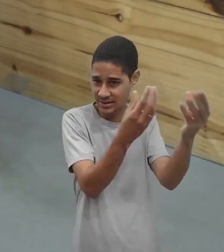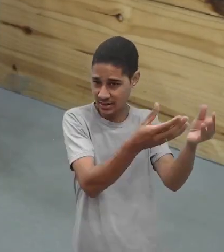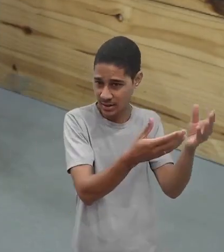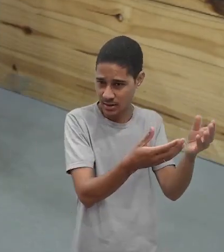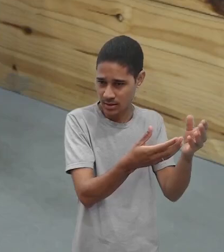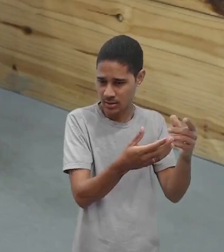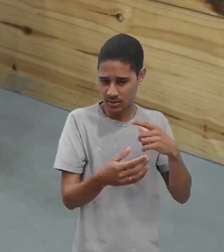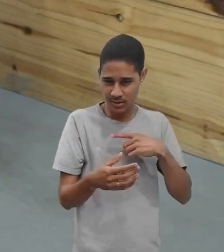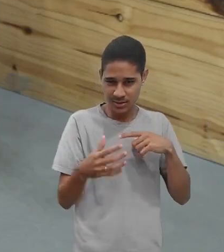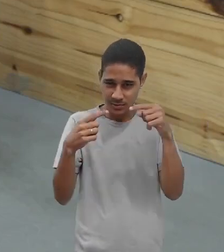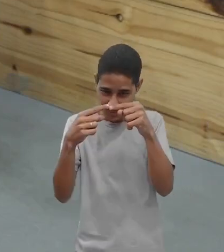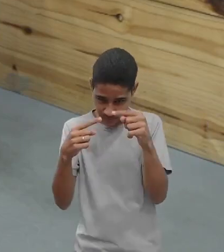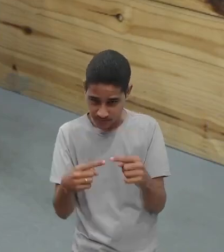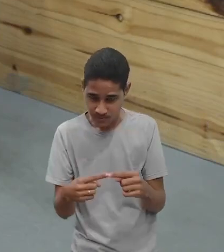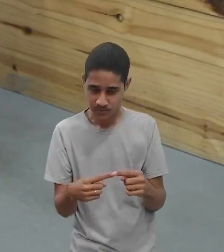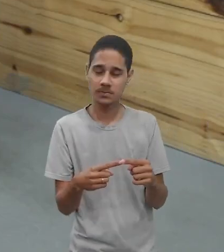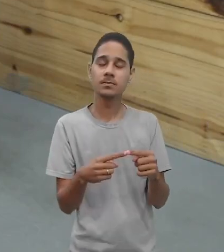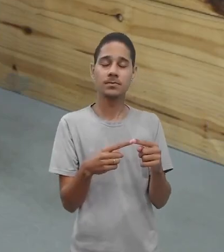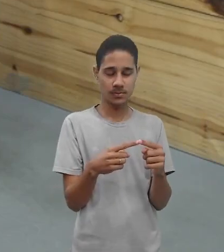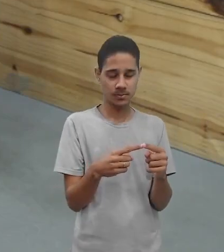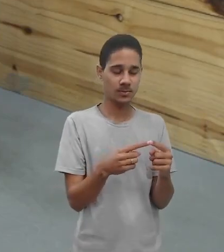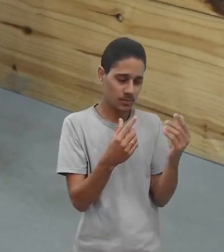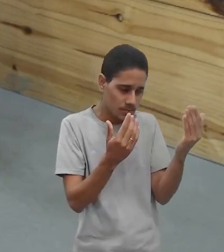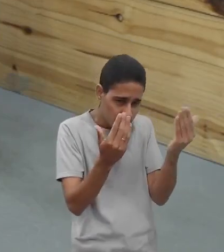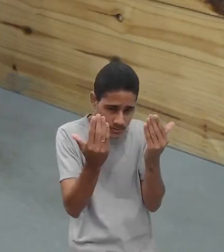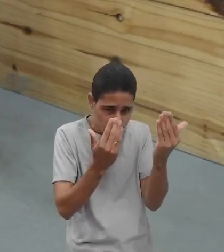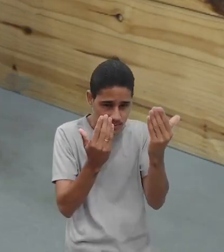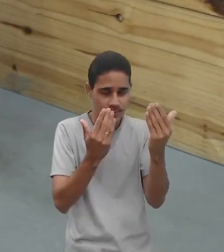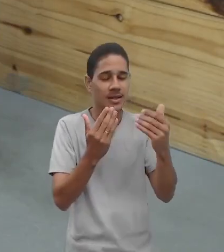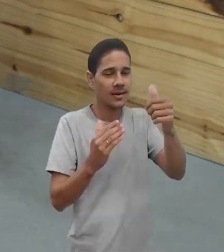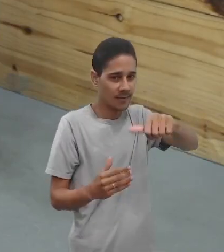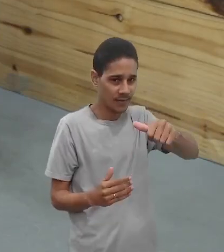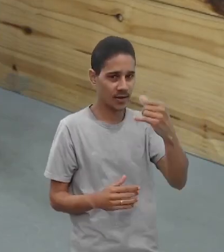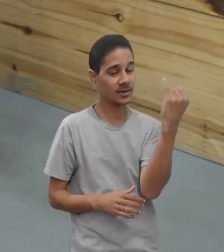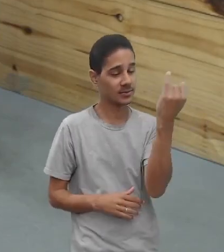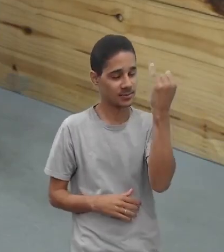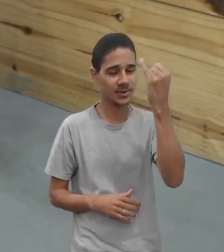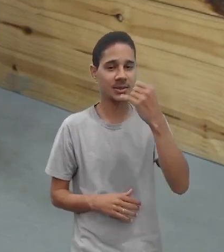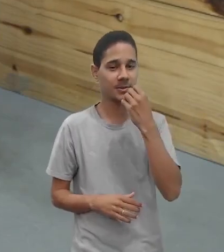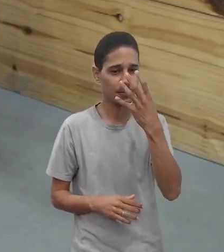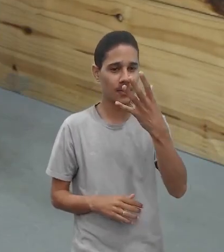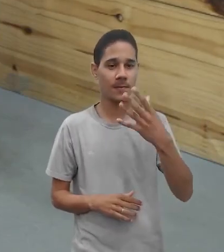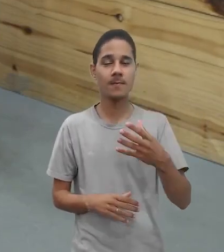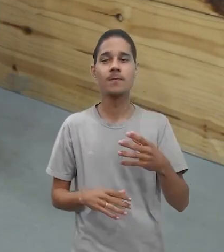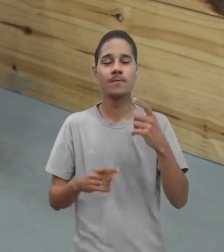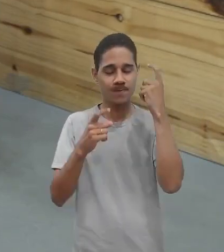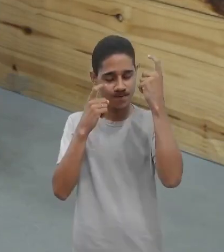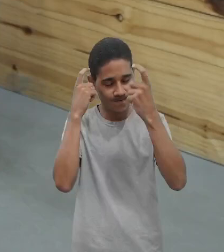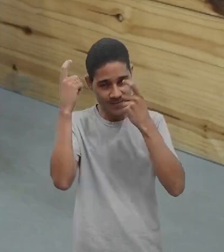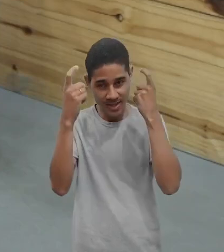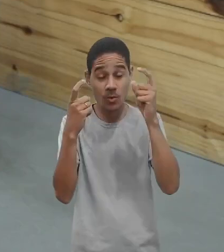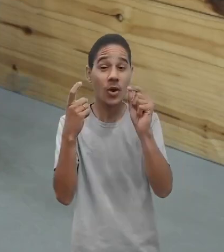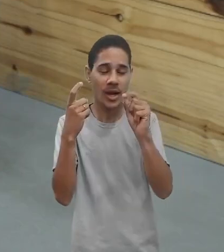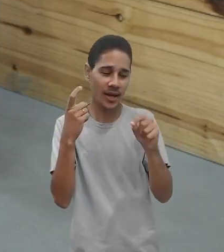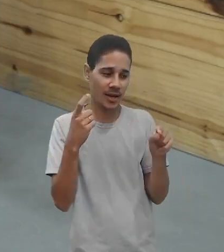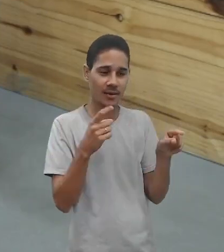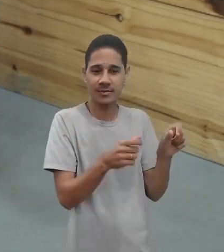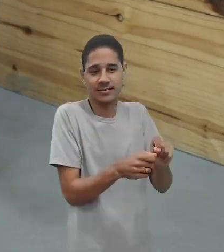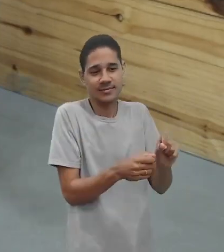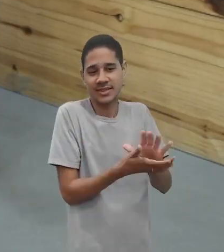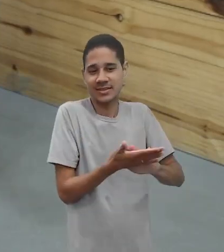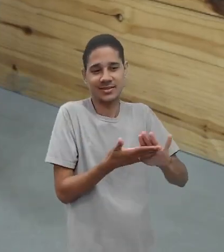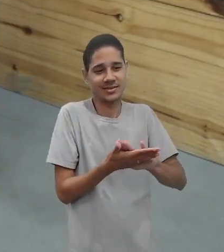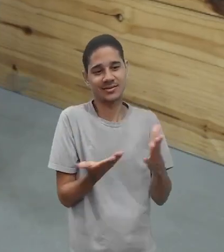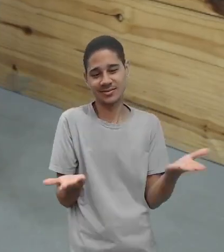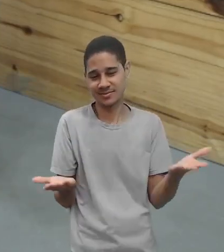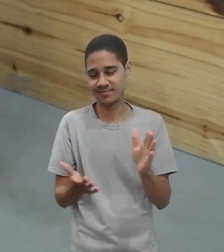e confrontar é extremamente positivo. Preocupa-se não fazer, nesse caso. Exato.